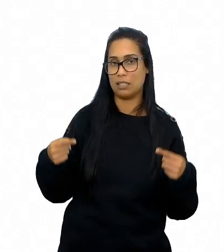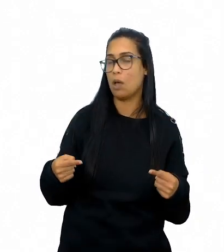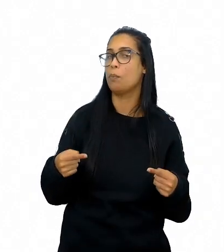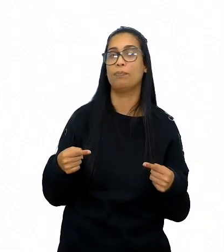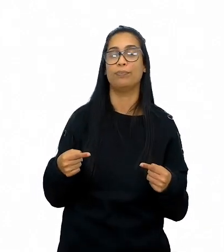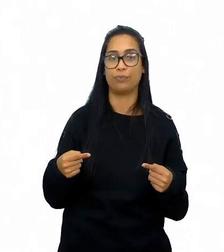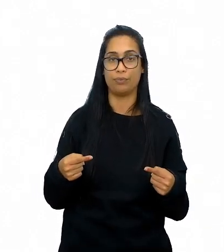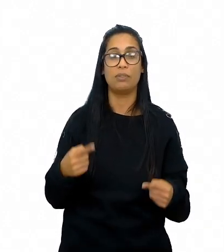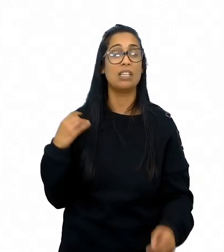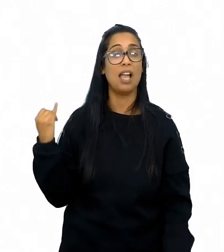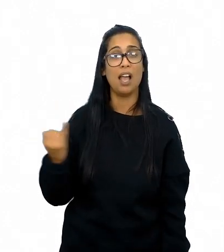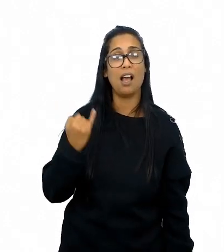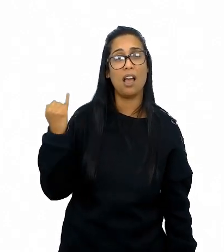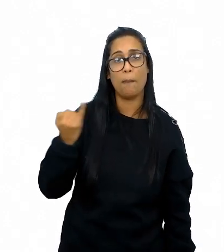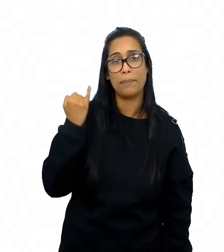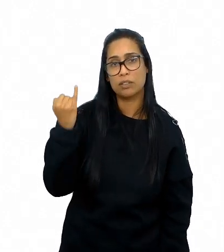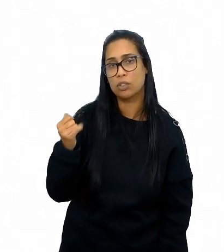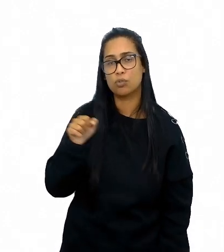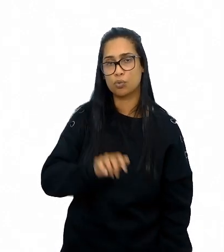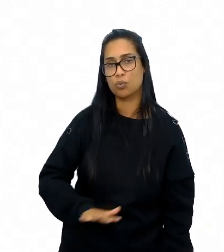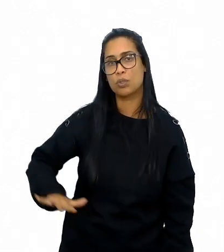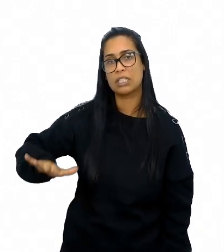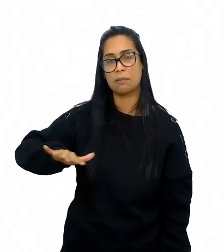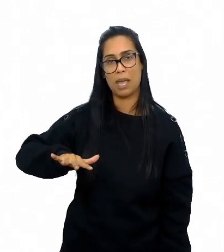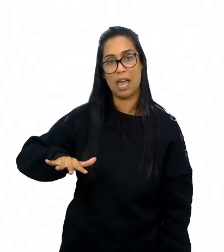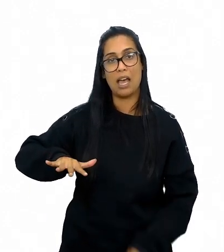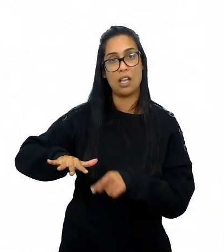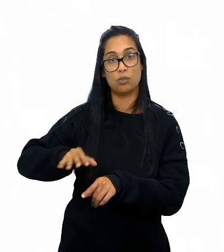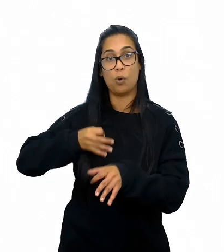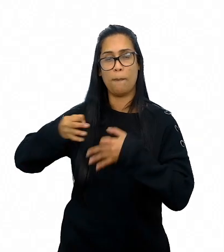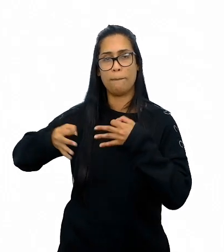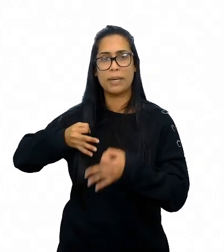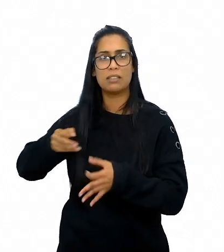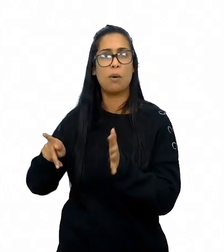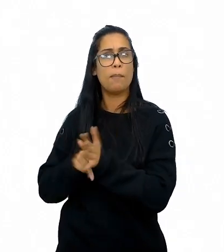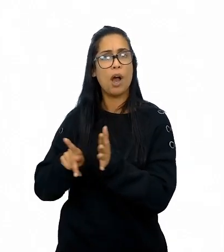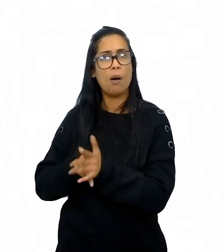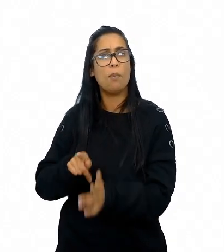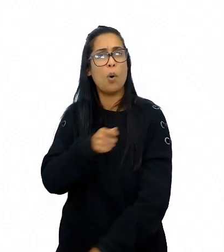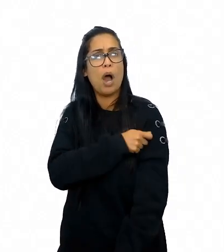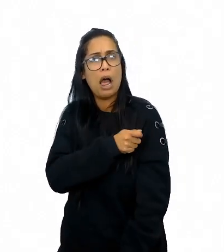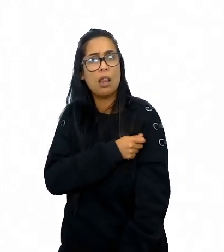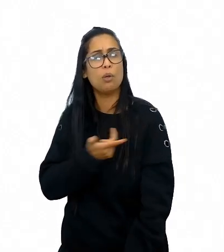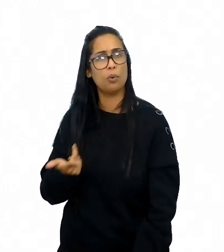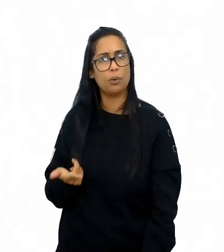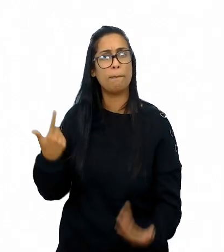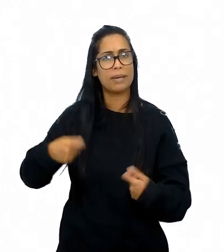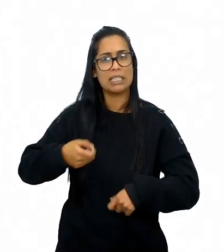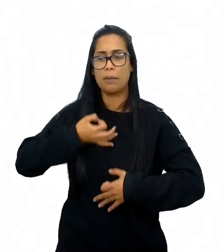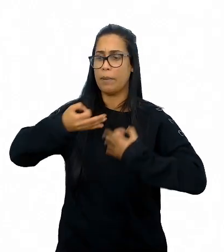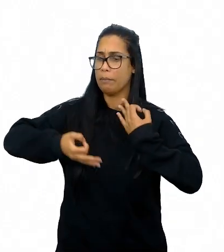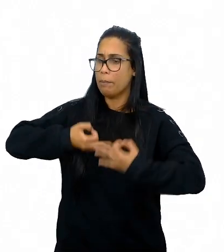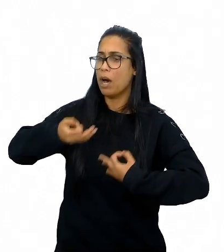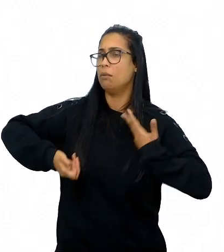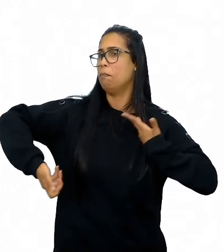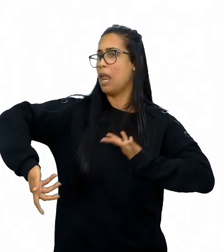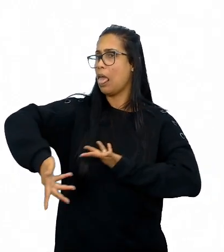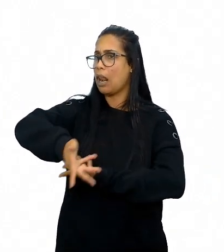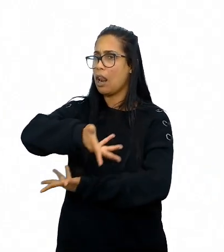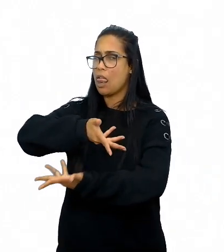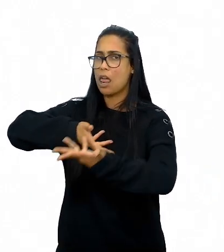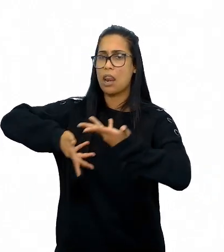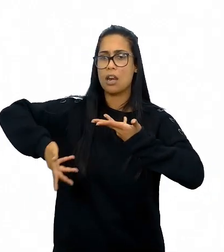importância de criar-se ambientes argumentativos em sala de aula, né, de ter a argumentação como um